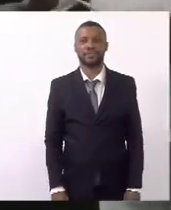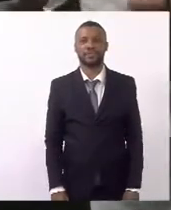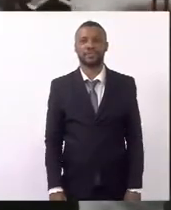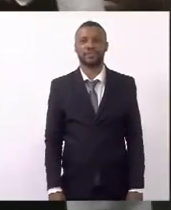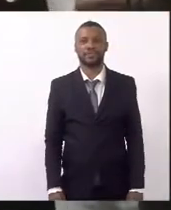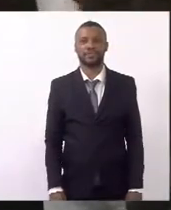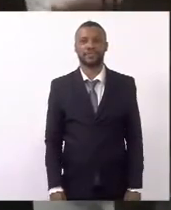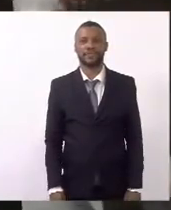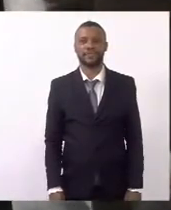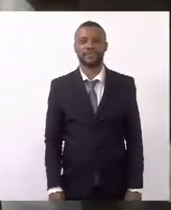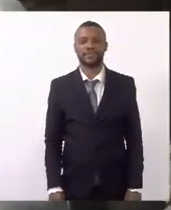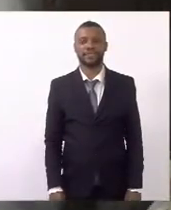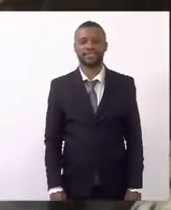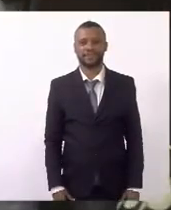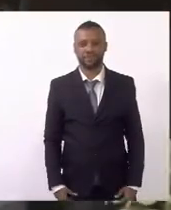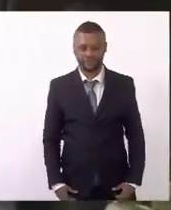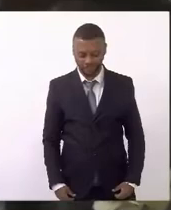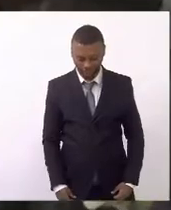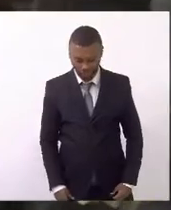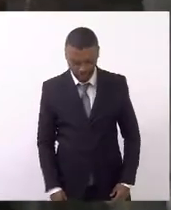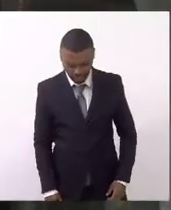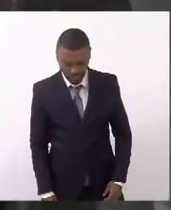E aí